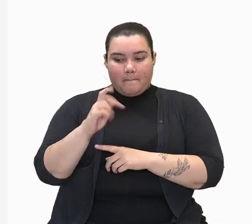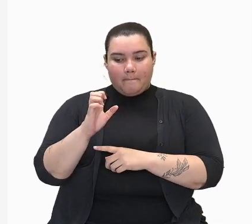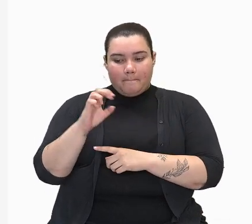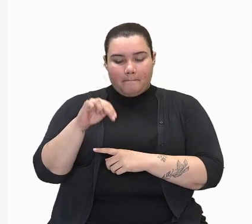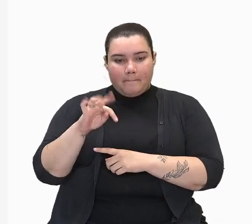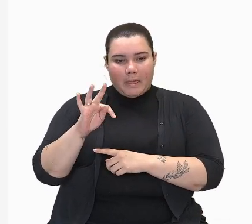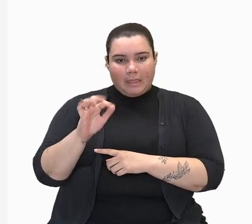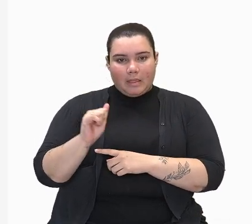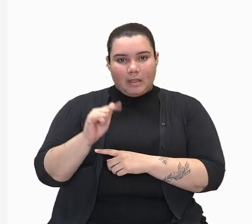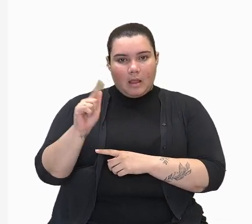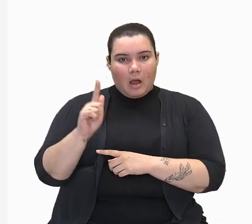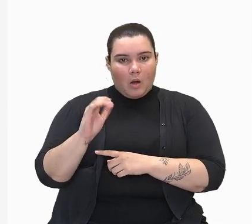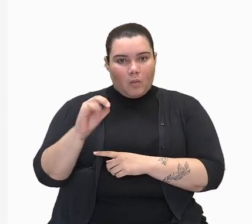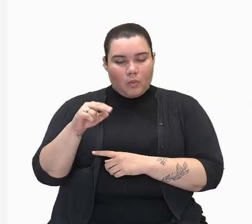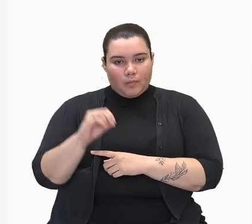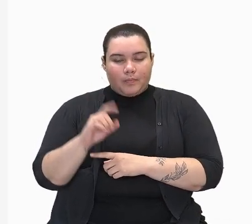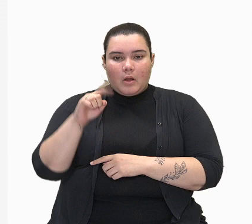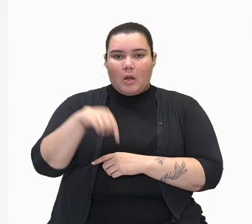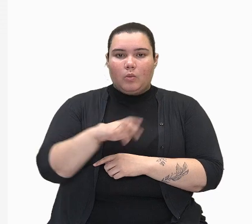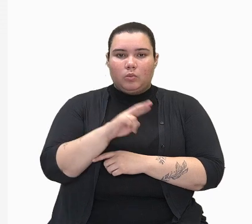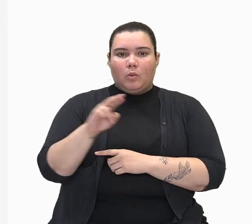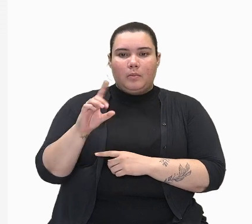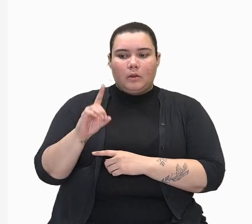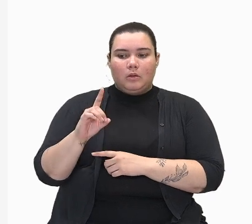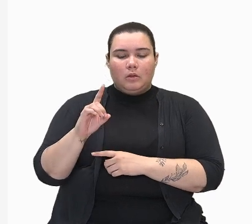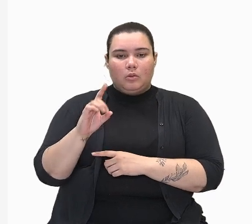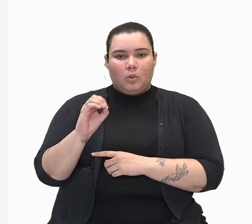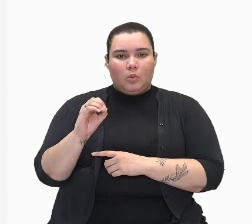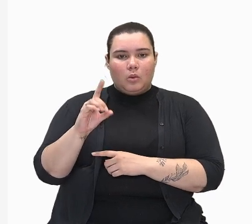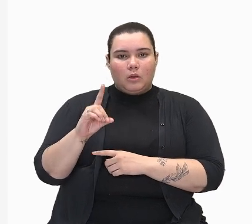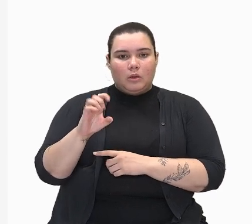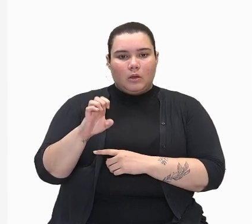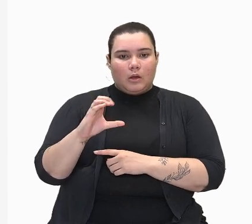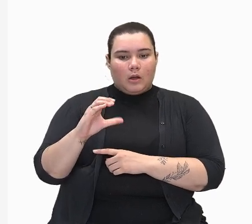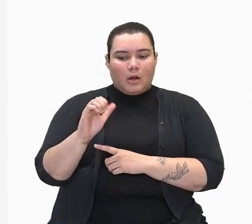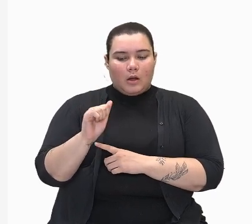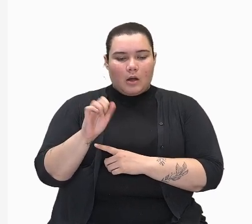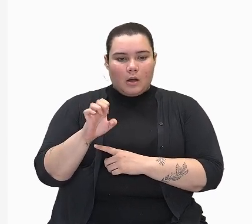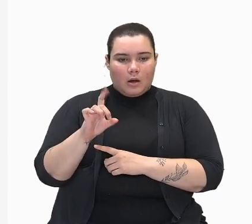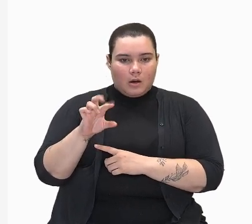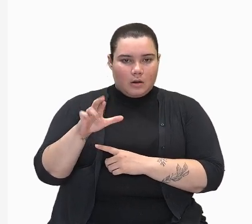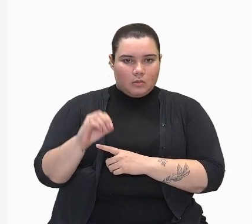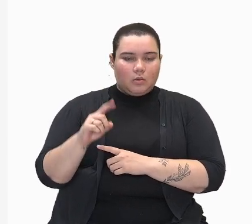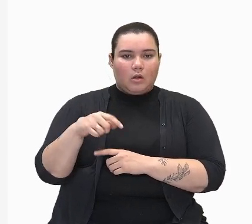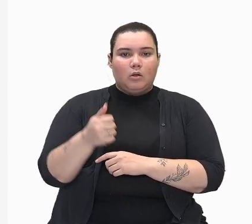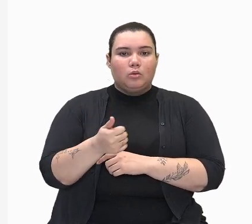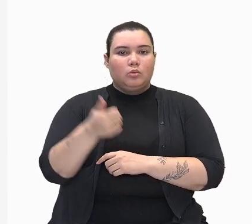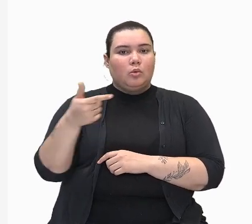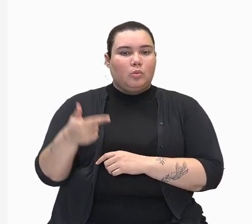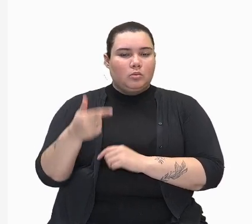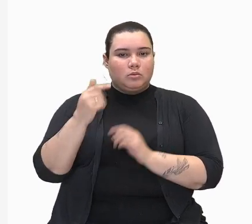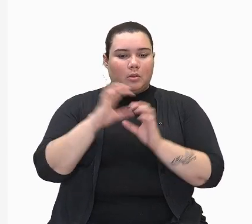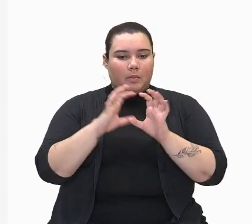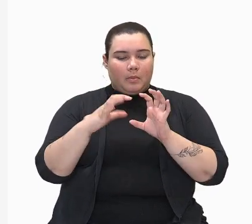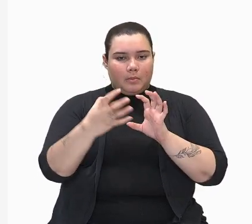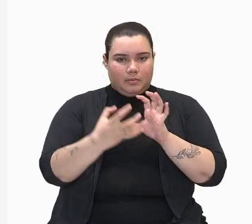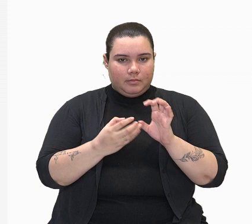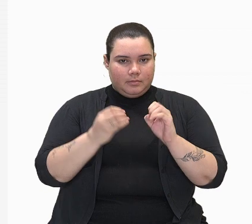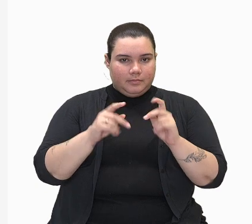pentagonais, né? Nós temos o dodecaedro, 12 faces. Então é uma maneira bem fácil de a gente reconhecer,